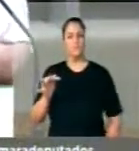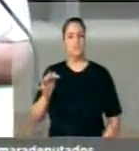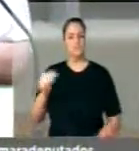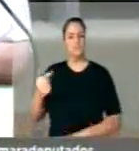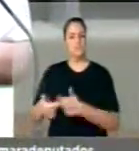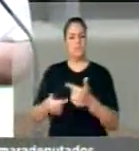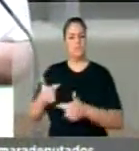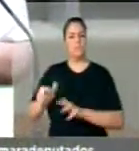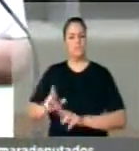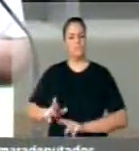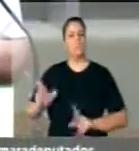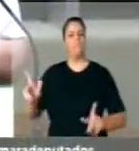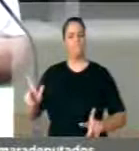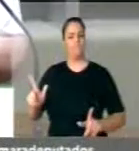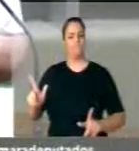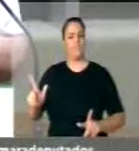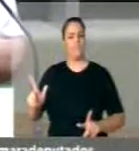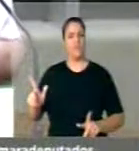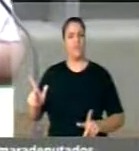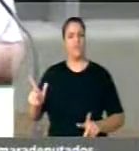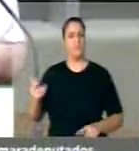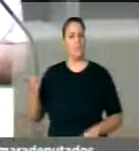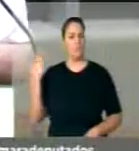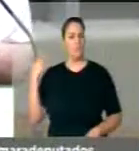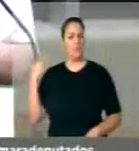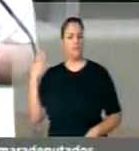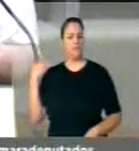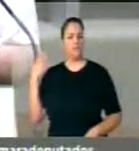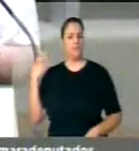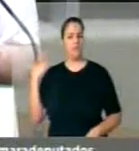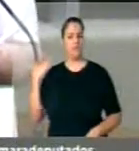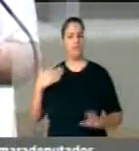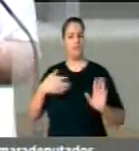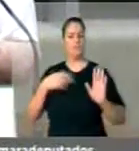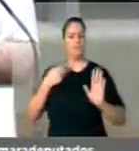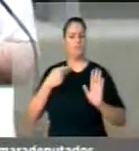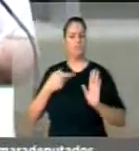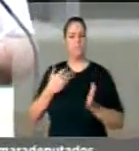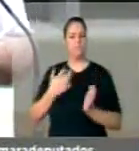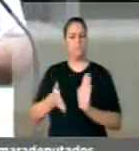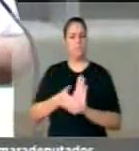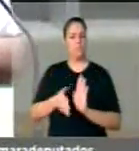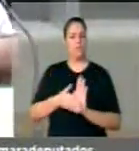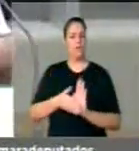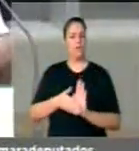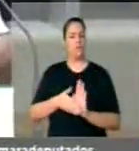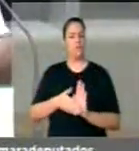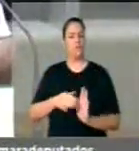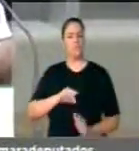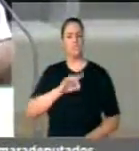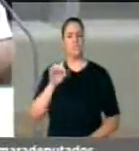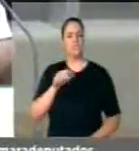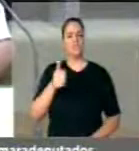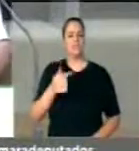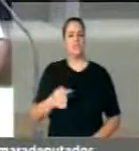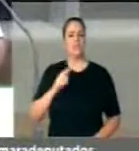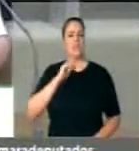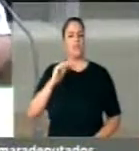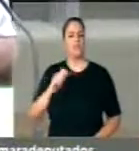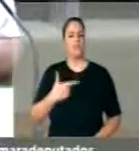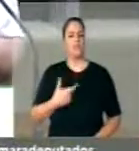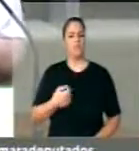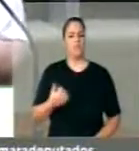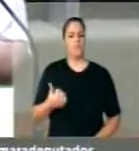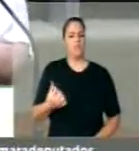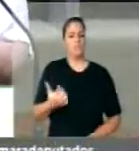em relação àquela que se seguiu ao golpe de 17 de abril de 2016,